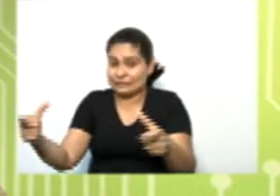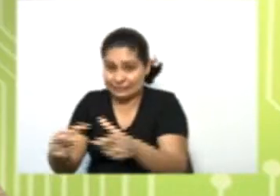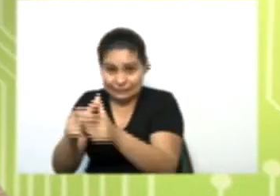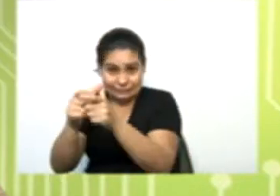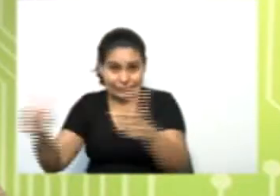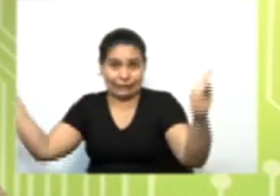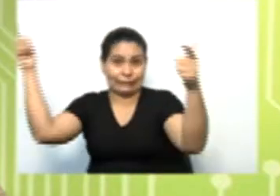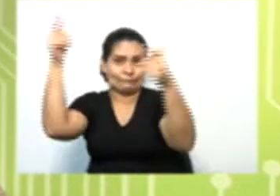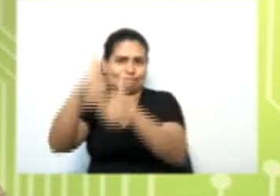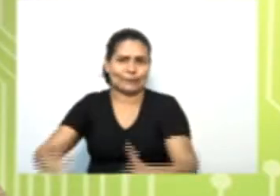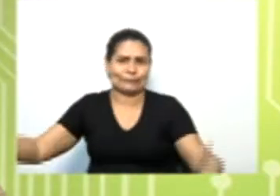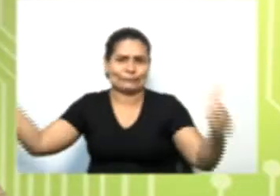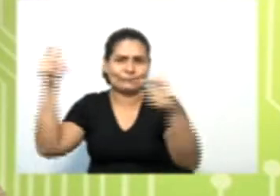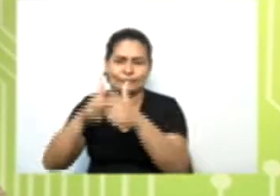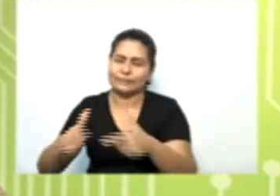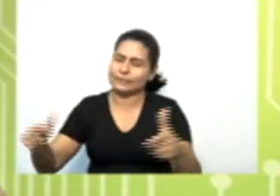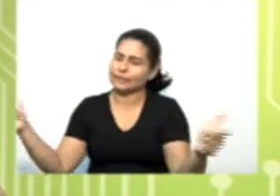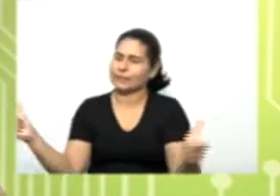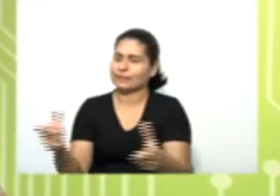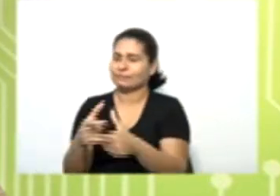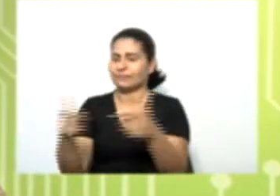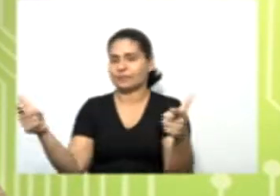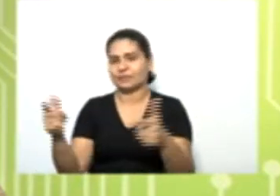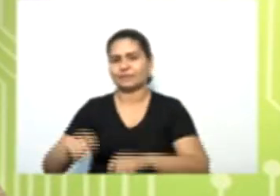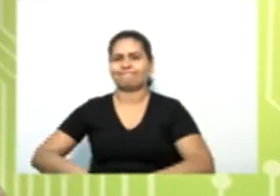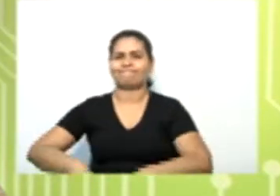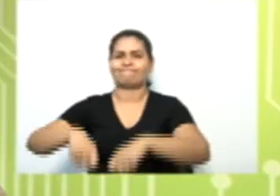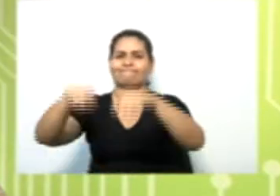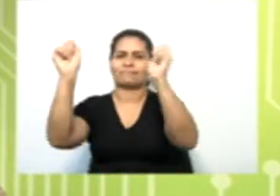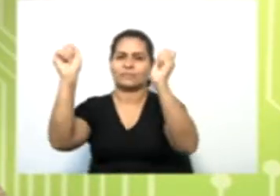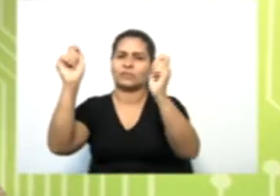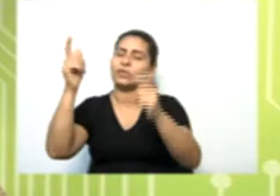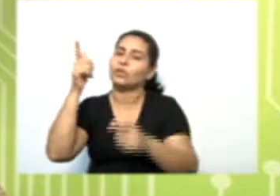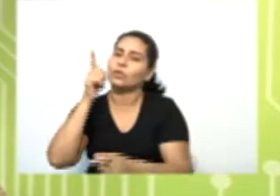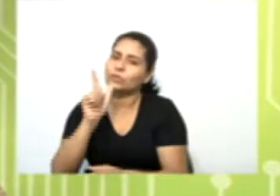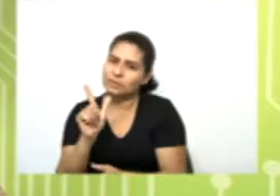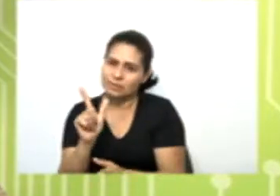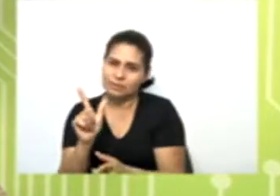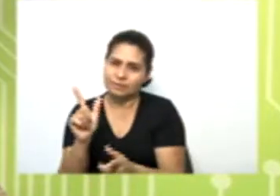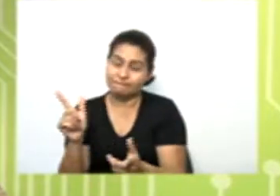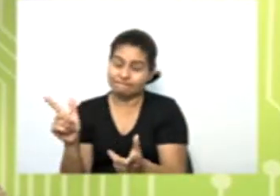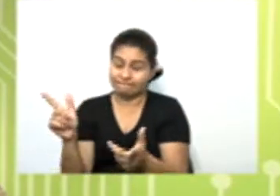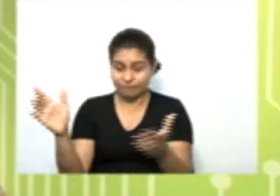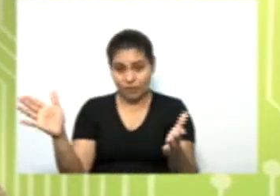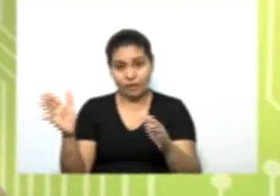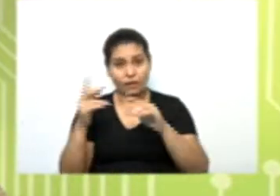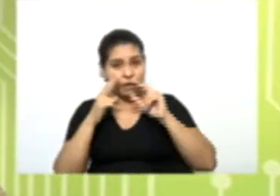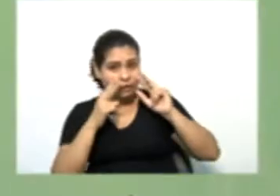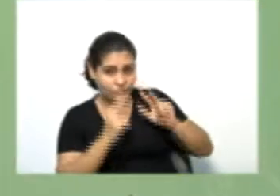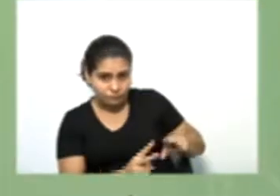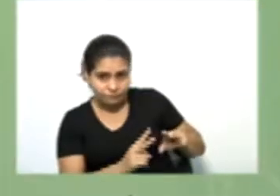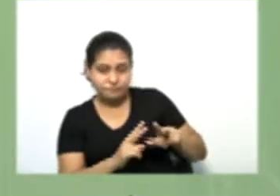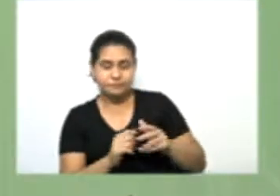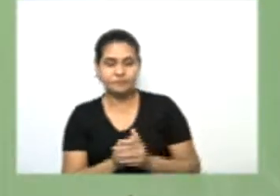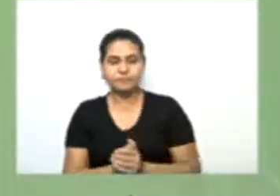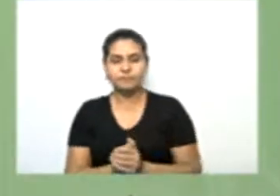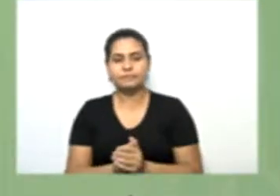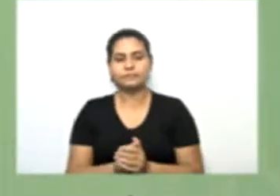frente, bem grande, enorme e muitas vezes sem poder ser resolvido. Olha lá,